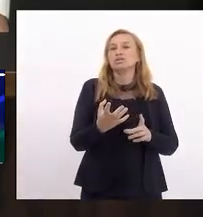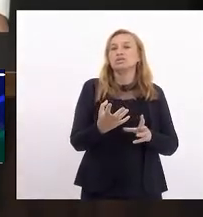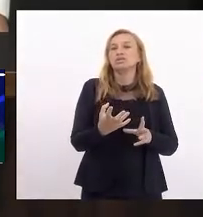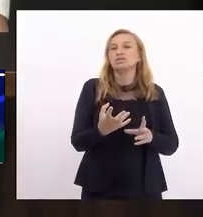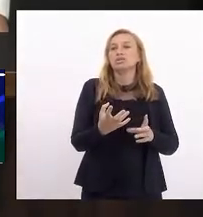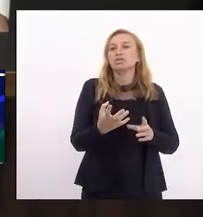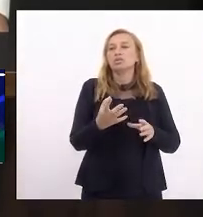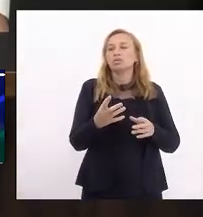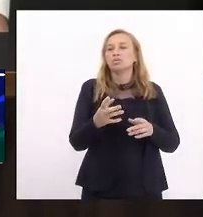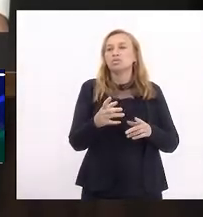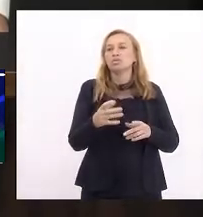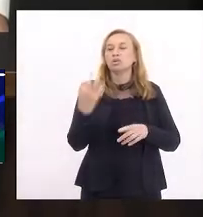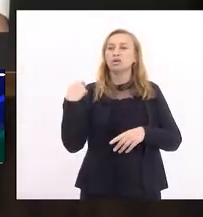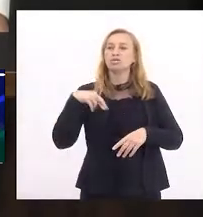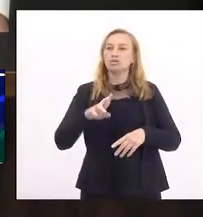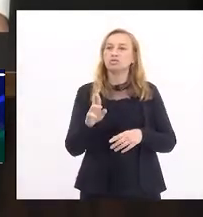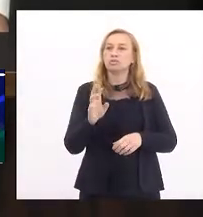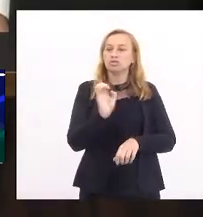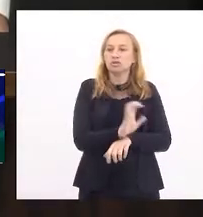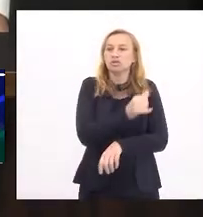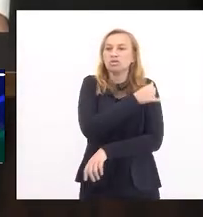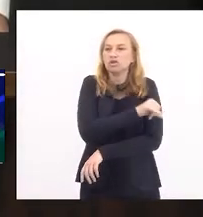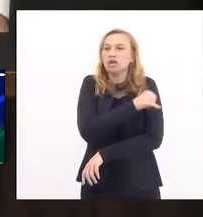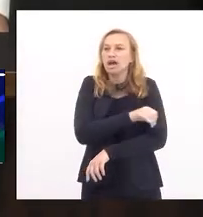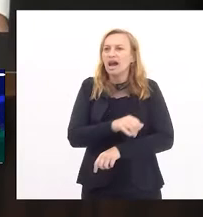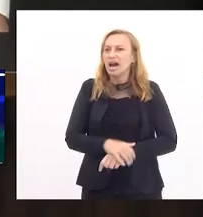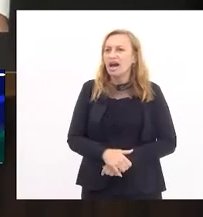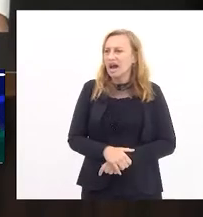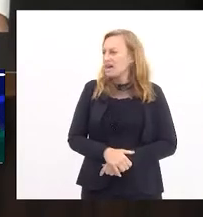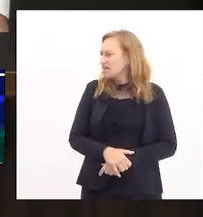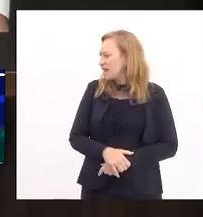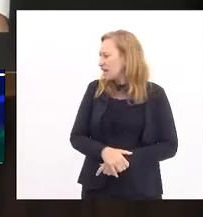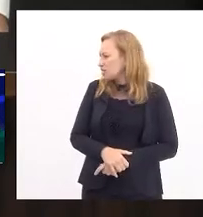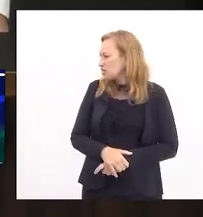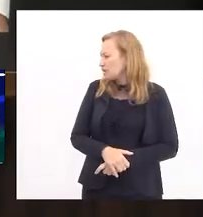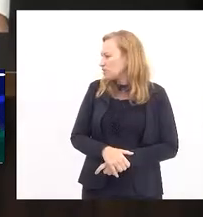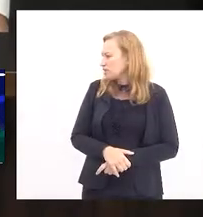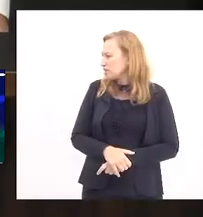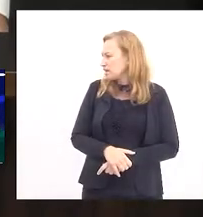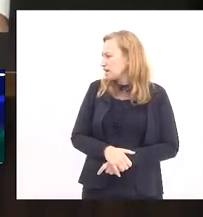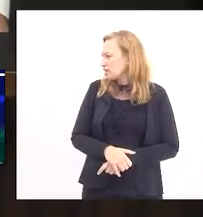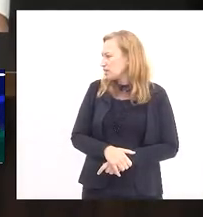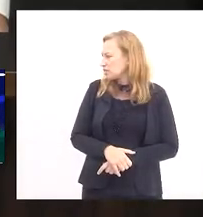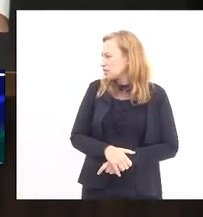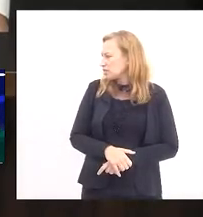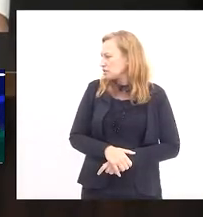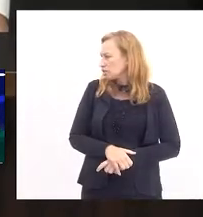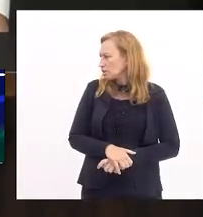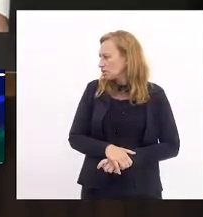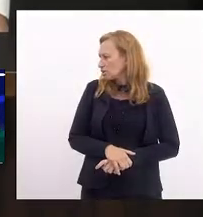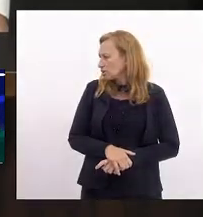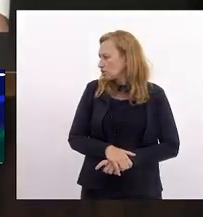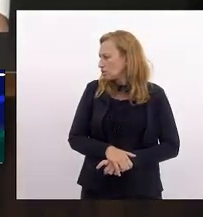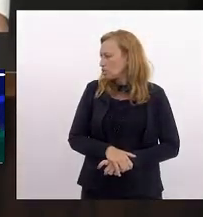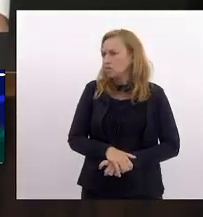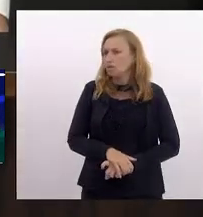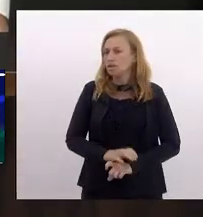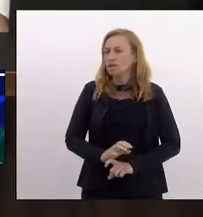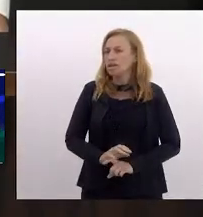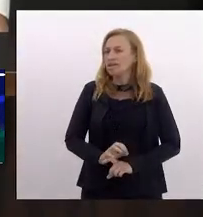do Rio de Janeiro em discussão para discutir senhor presidente já estão inscritos para discutir Charles